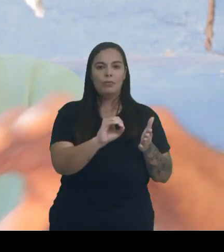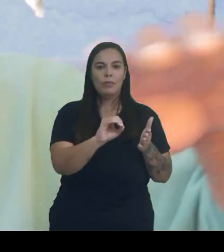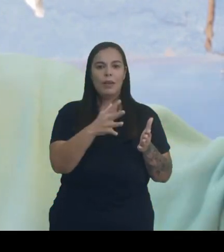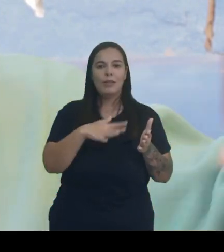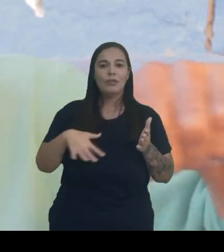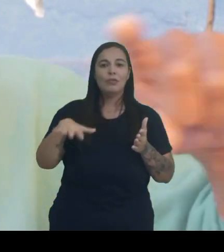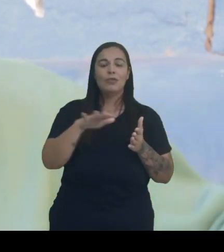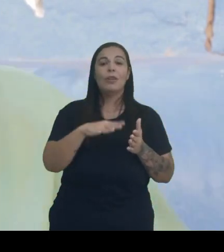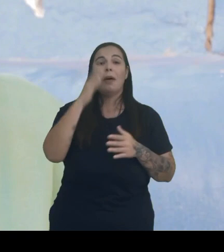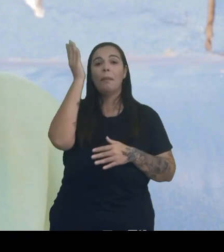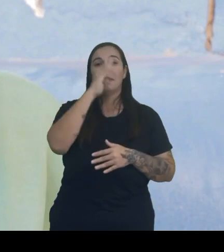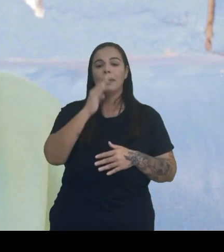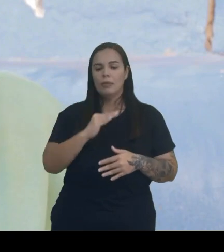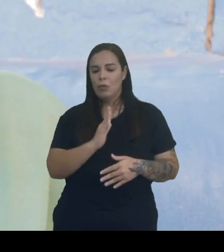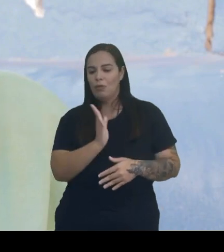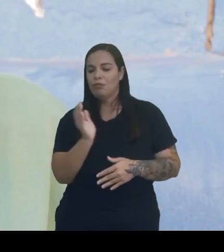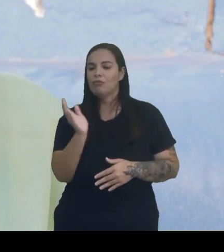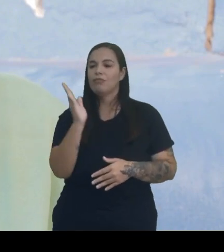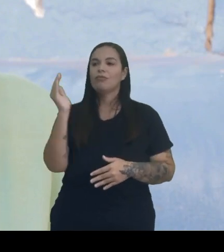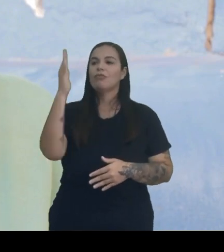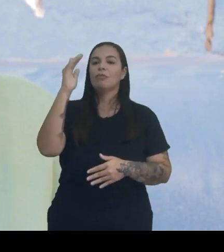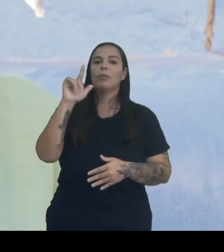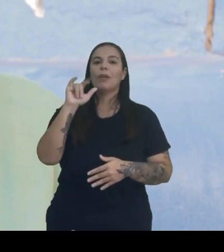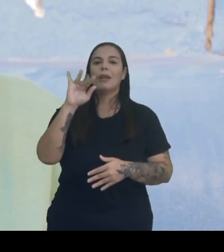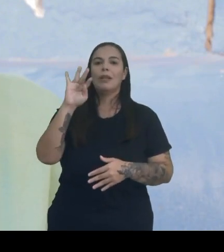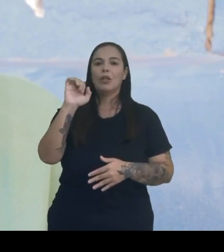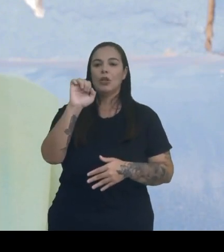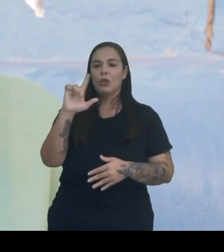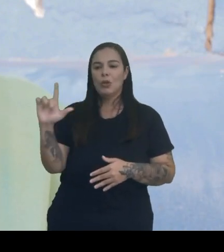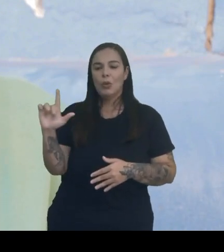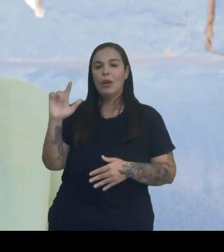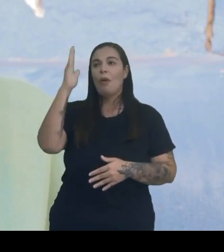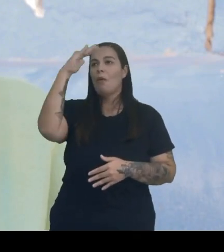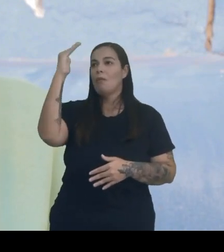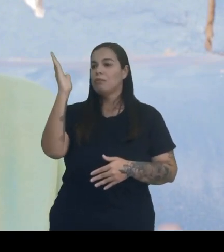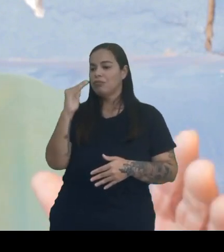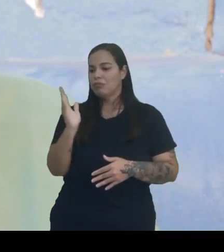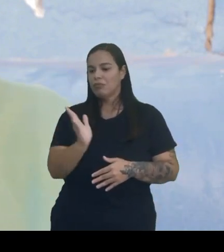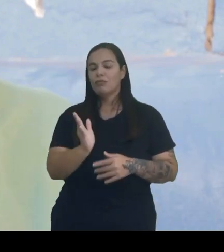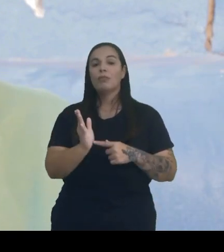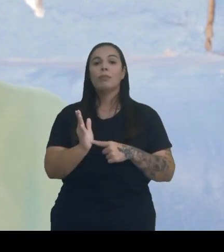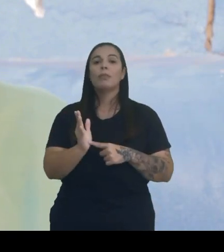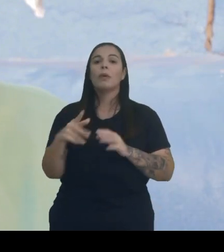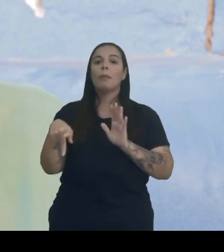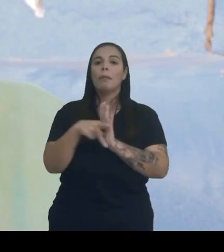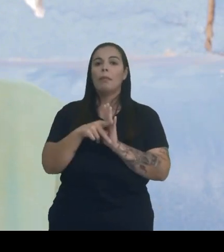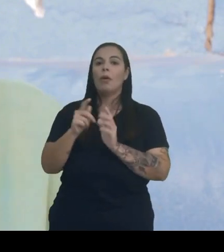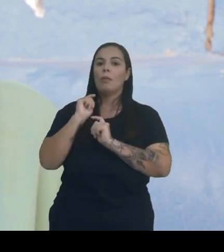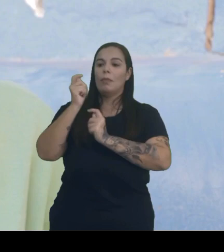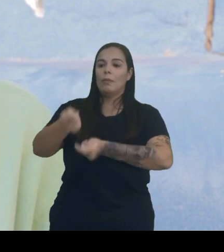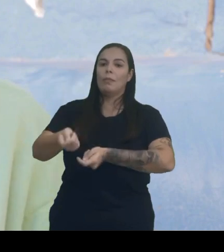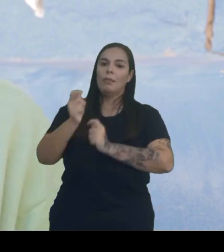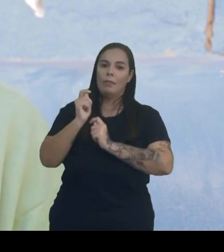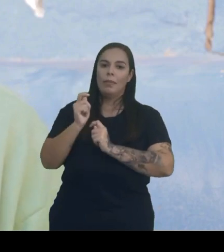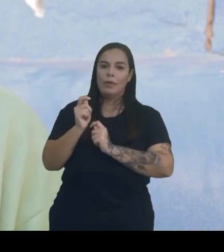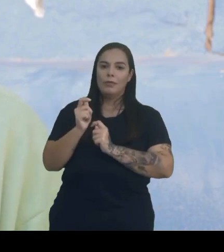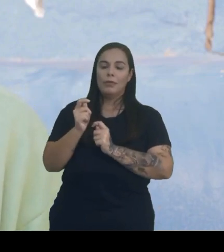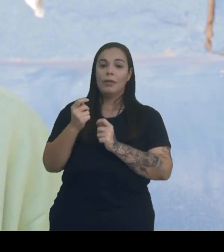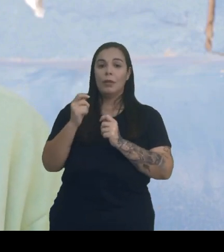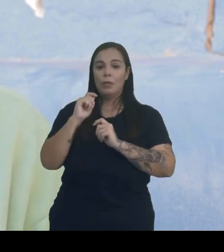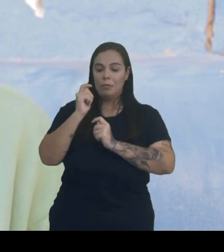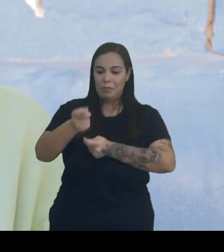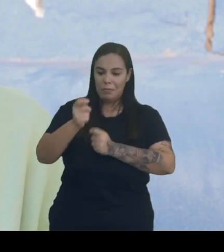litoral brasileiro inteiro, tá entendendo? Ela é uma pesca de porto. A pesca